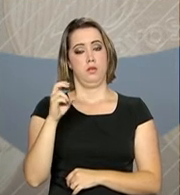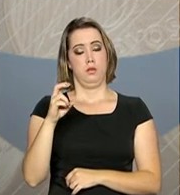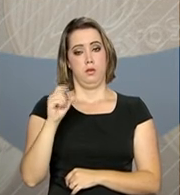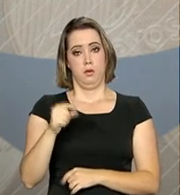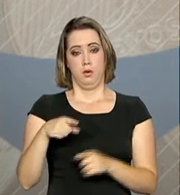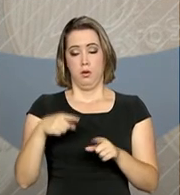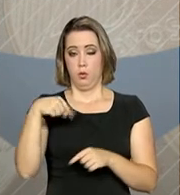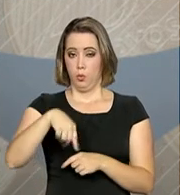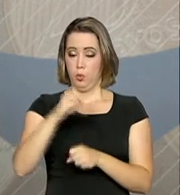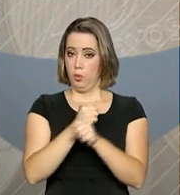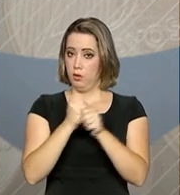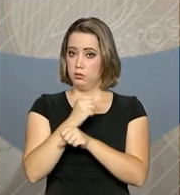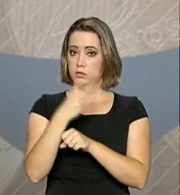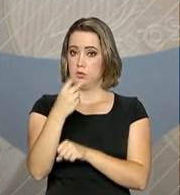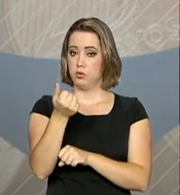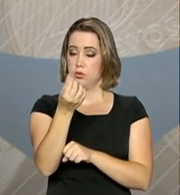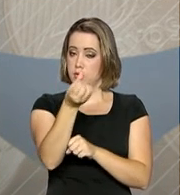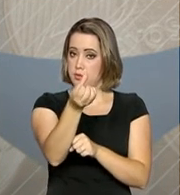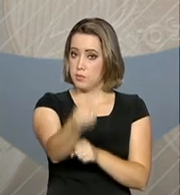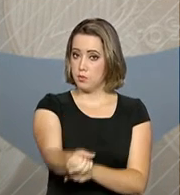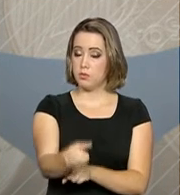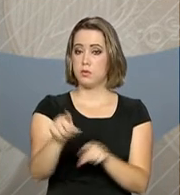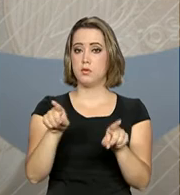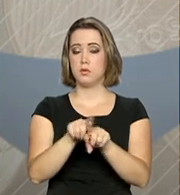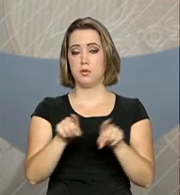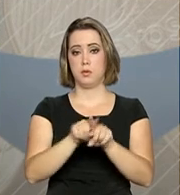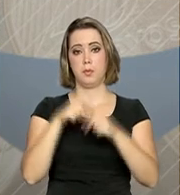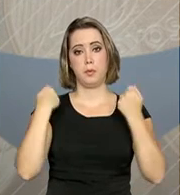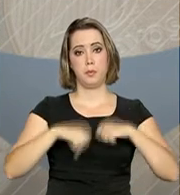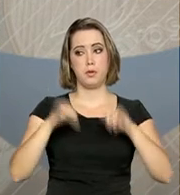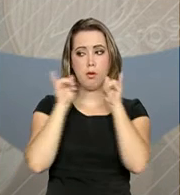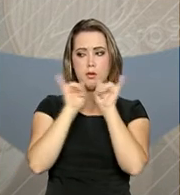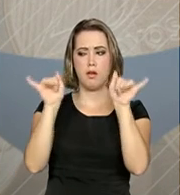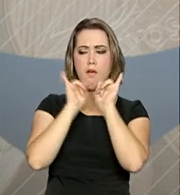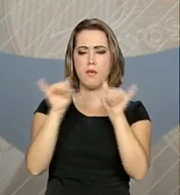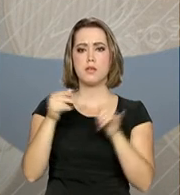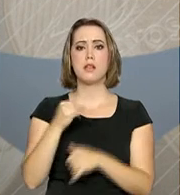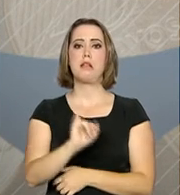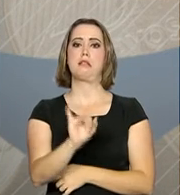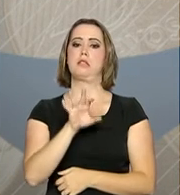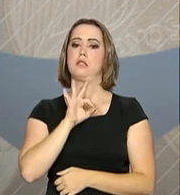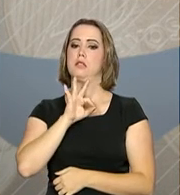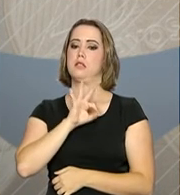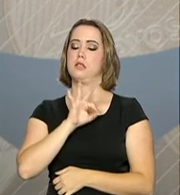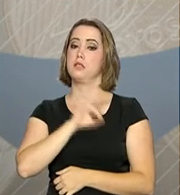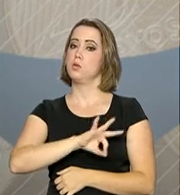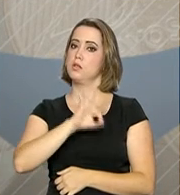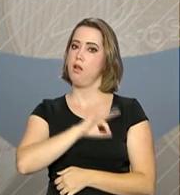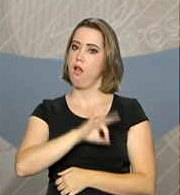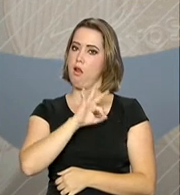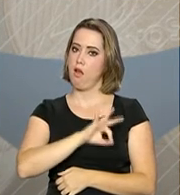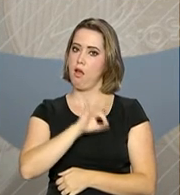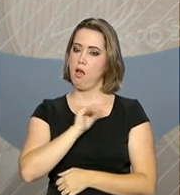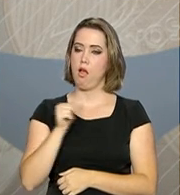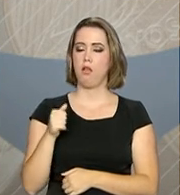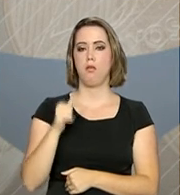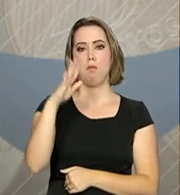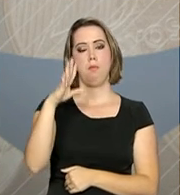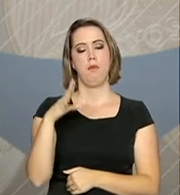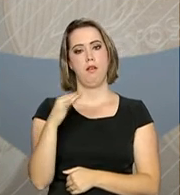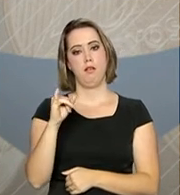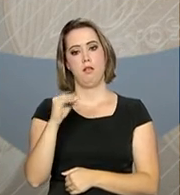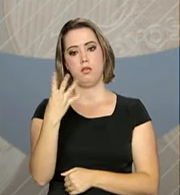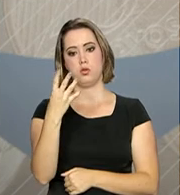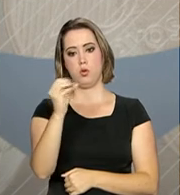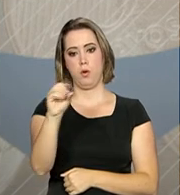28.559,70 em 2016. Também deve declarar quem teve rendimentos isentos em mais de R$ 40